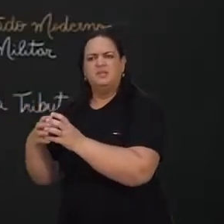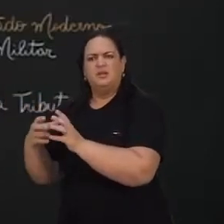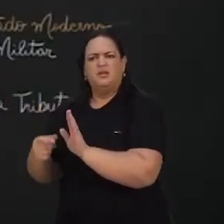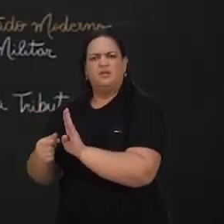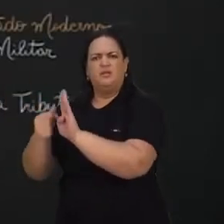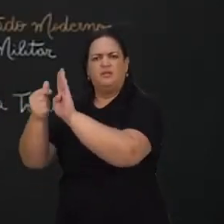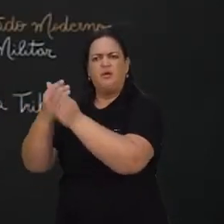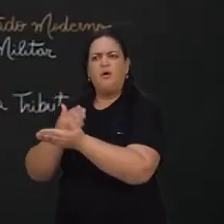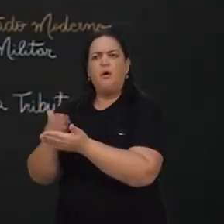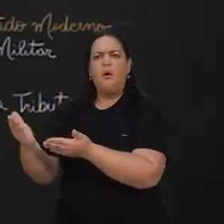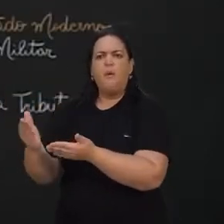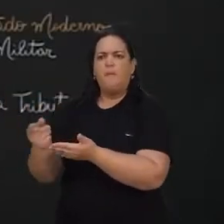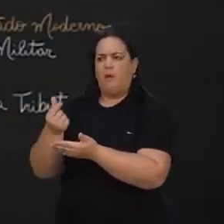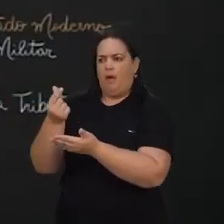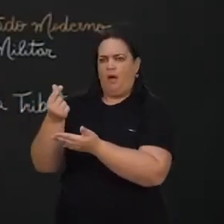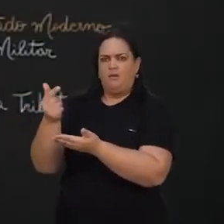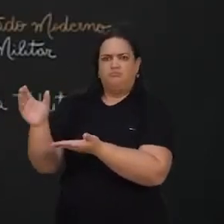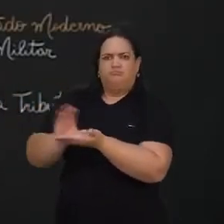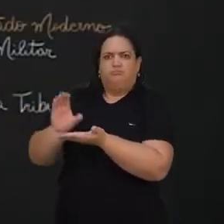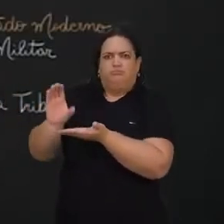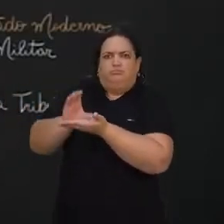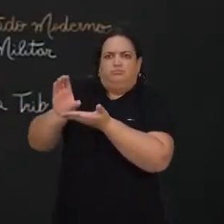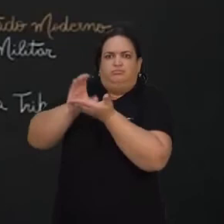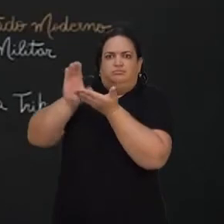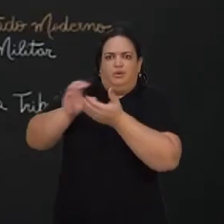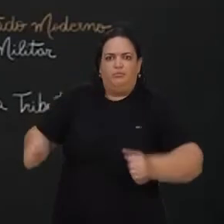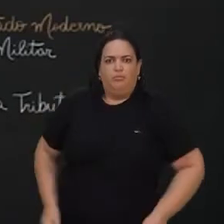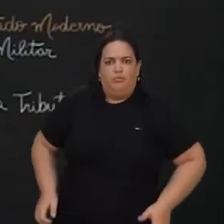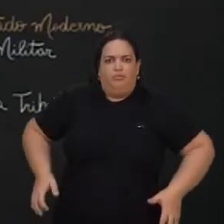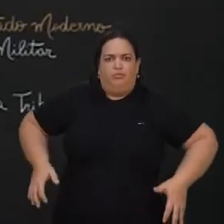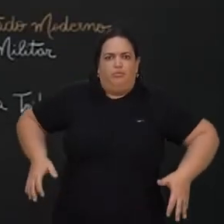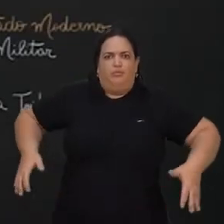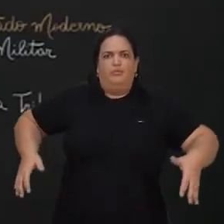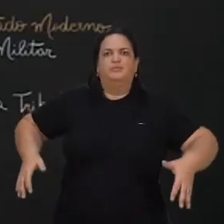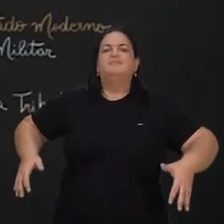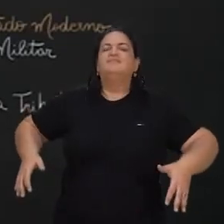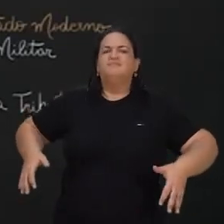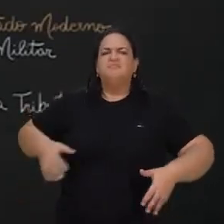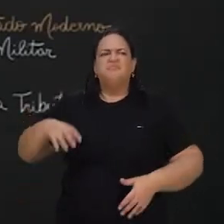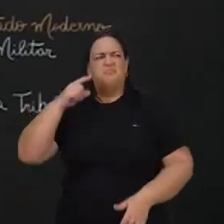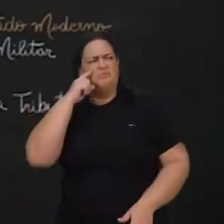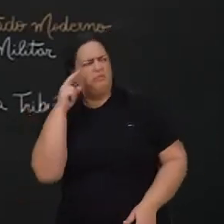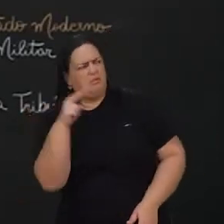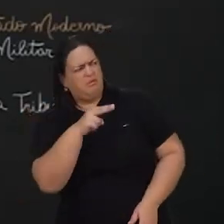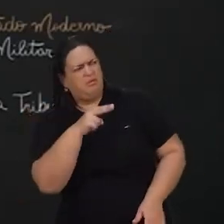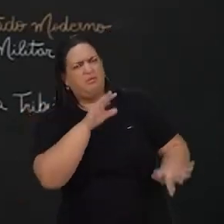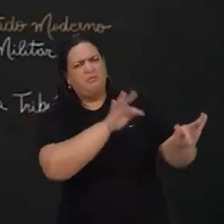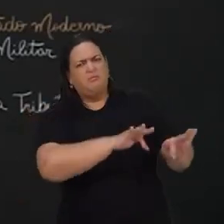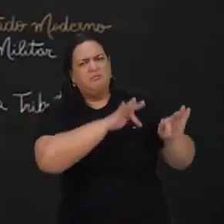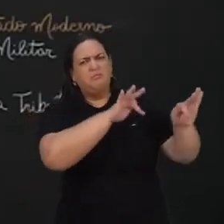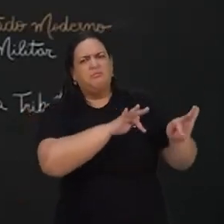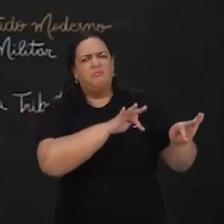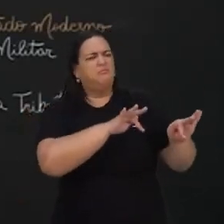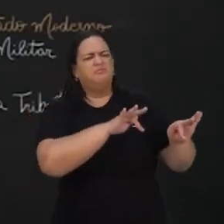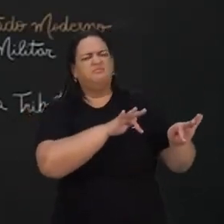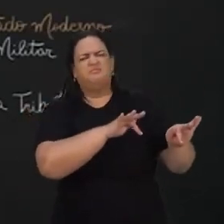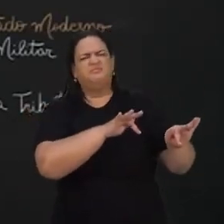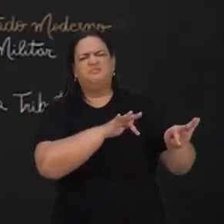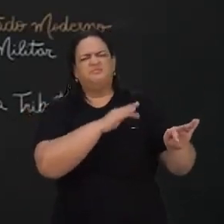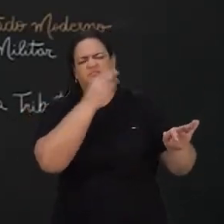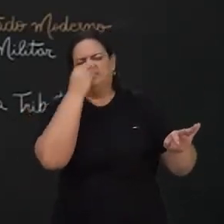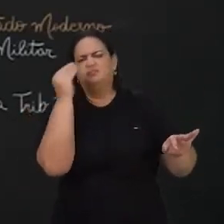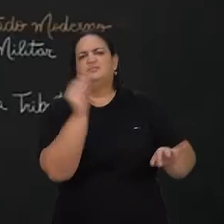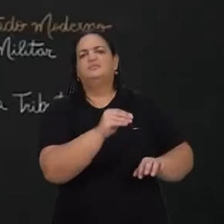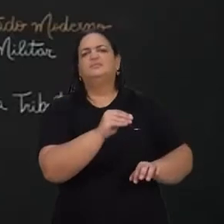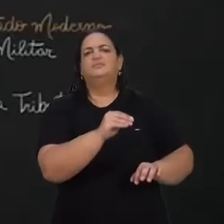acumular capitais e não é interessado no poder dos senhores feudais. Por quê? Como a Europa era bastante dividida em feudos